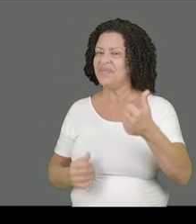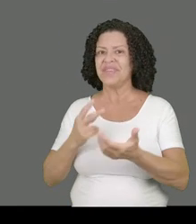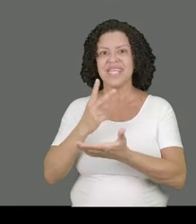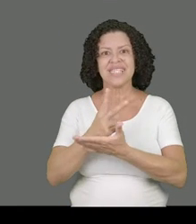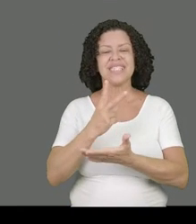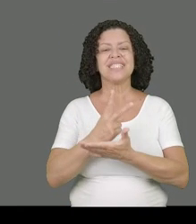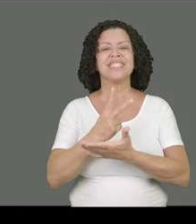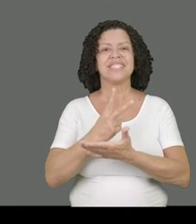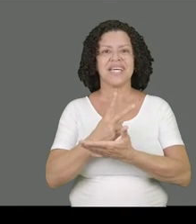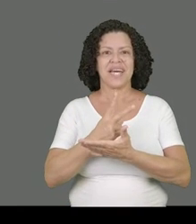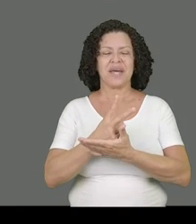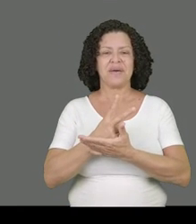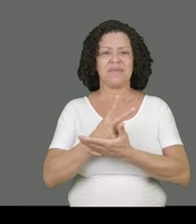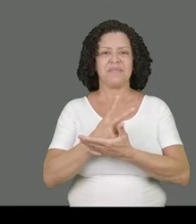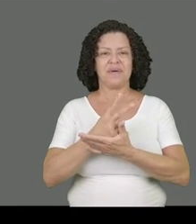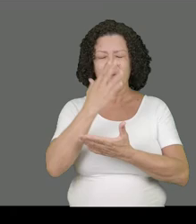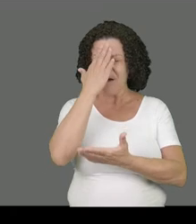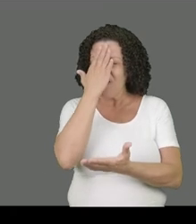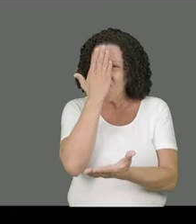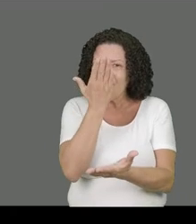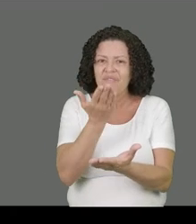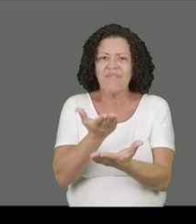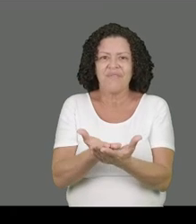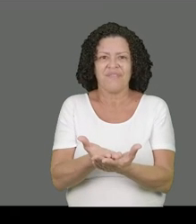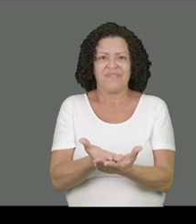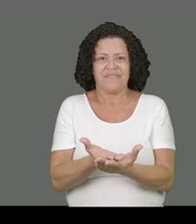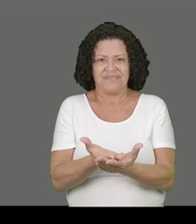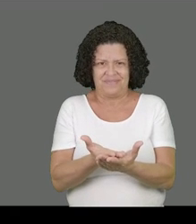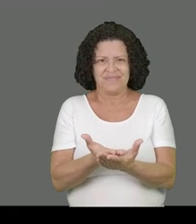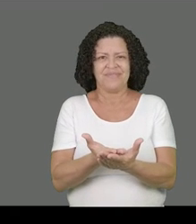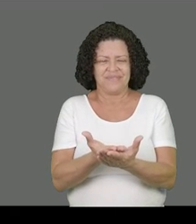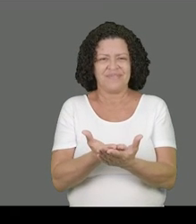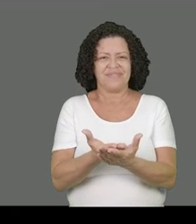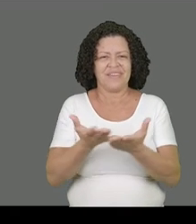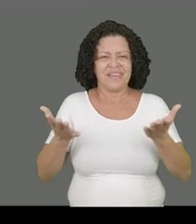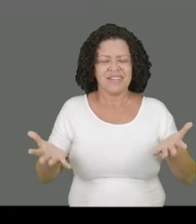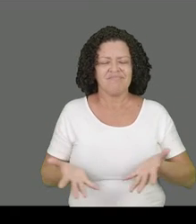hoje. Cada vez com mais confiança,